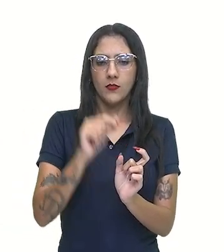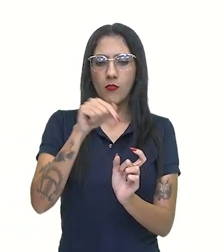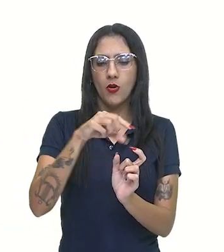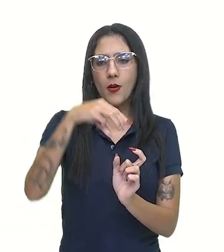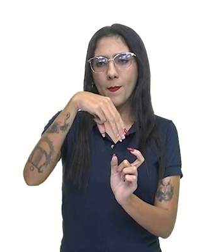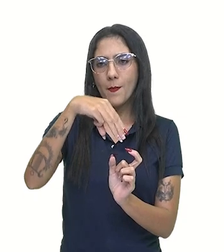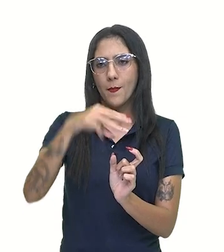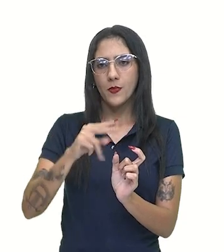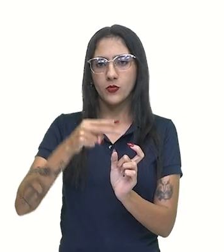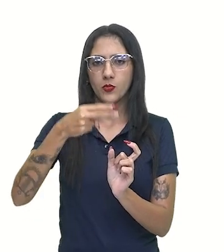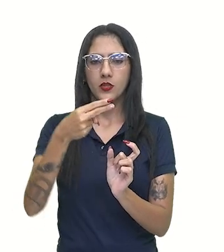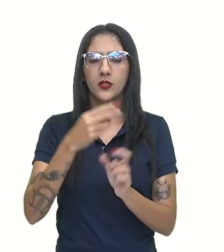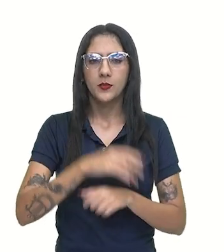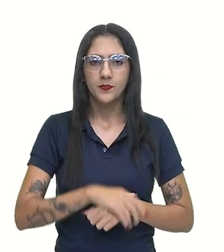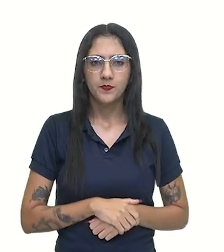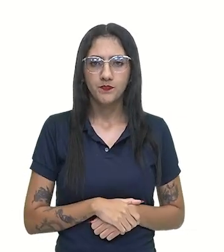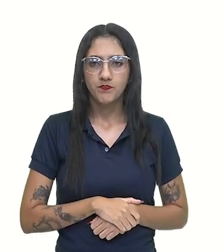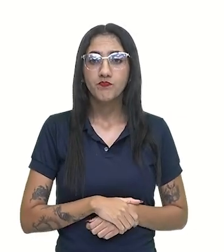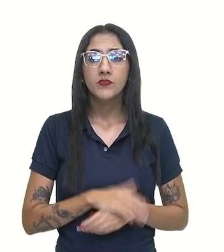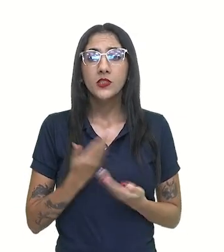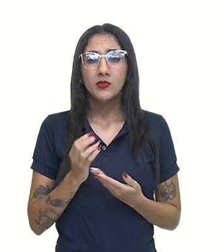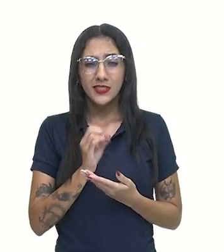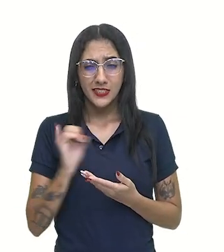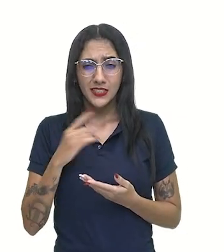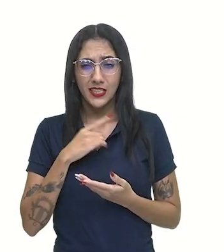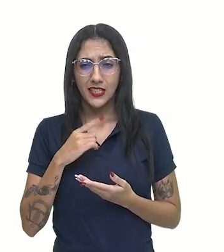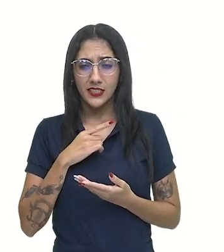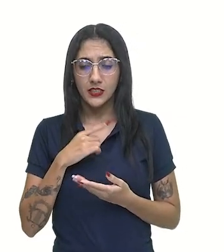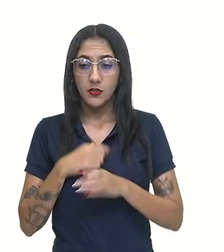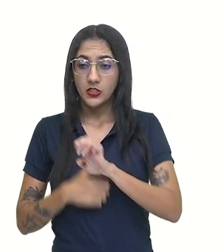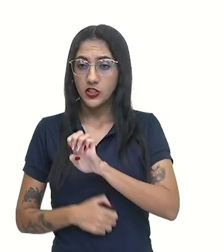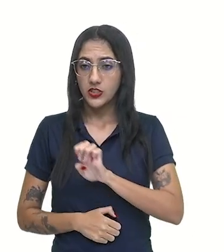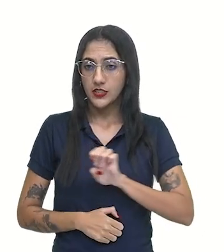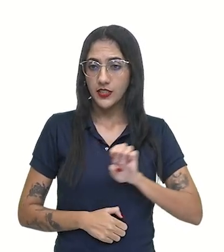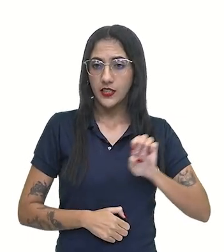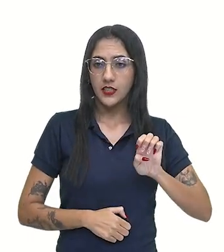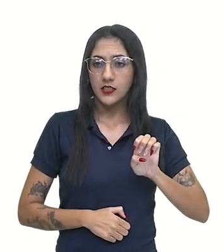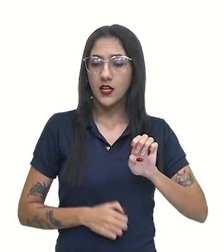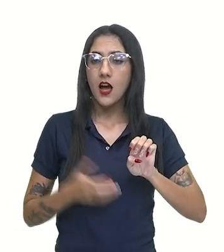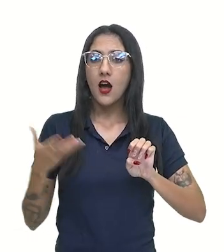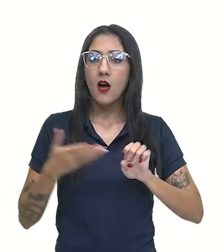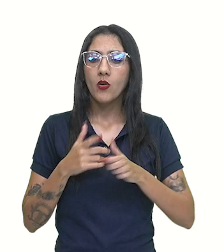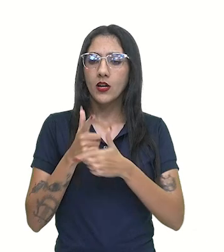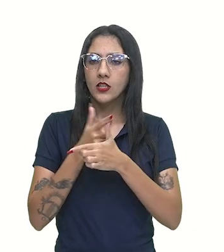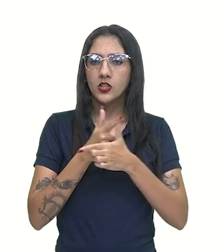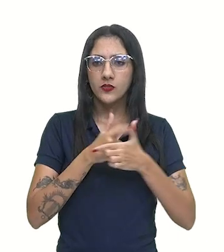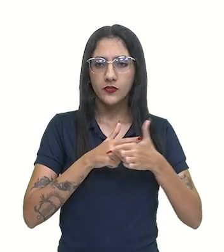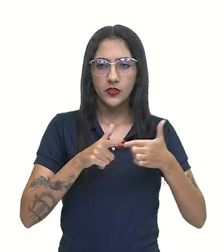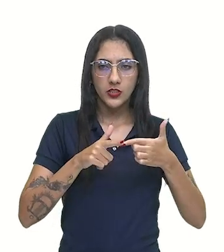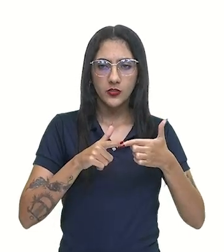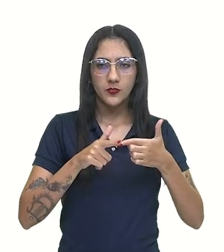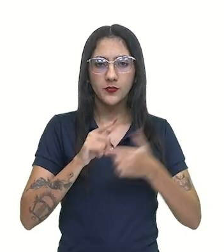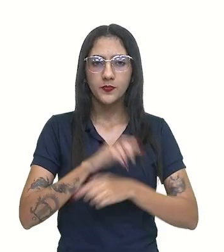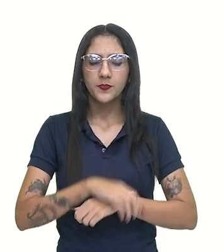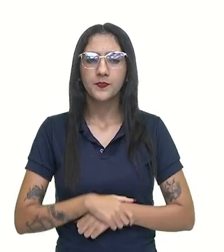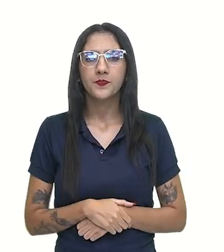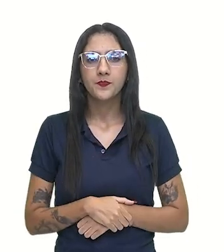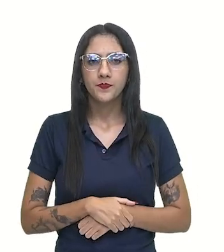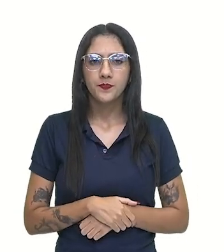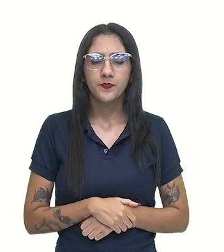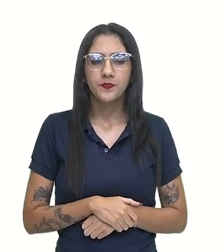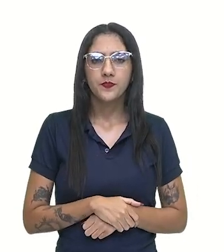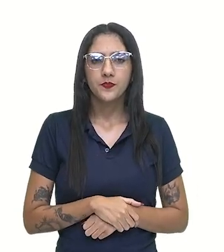Cada vez que a gente vai para a esquerda é uma divisão por 100. Tá? Então, na letra B, a gente